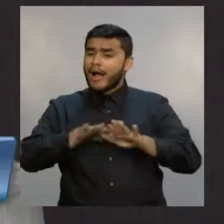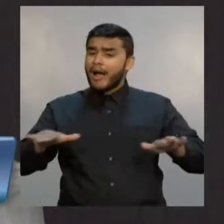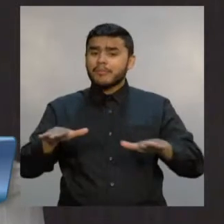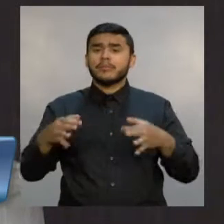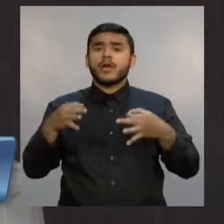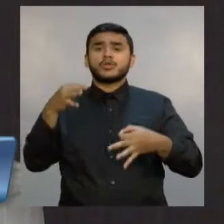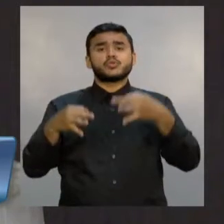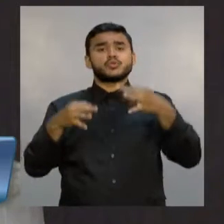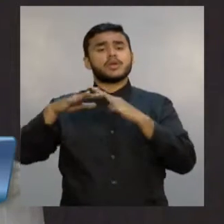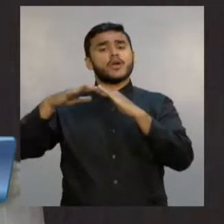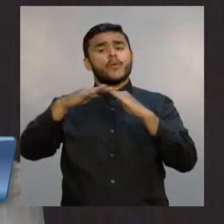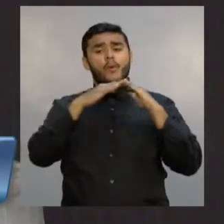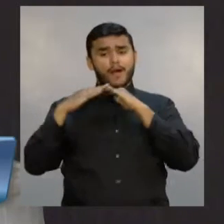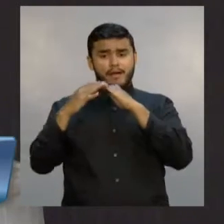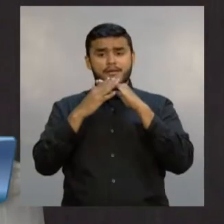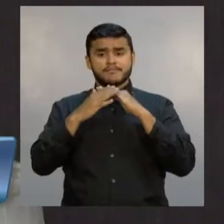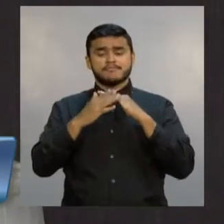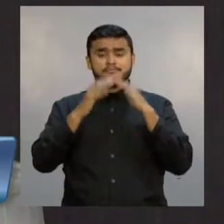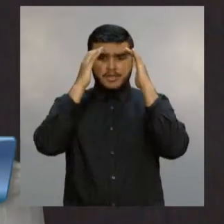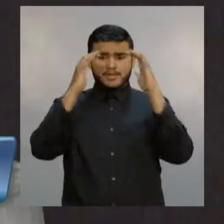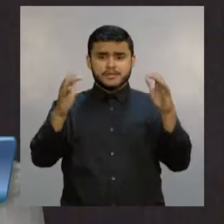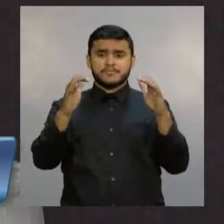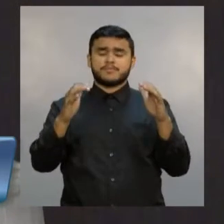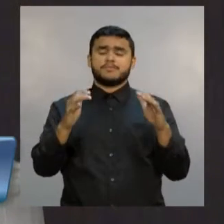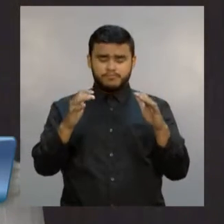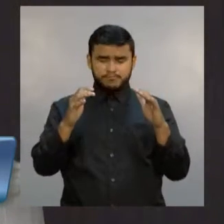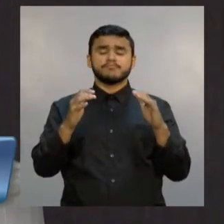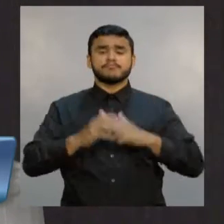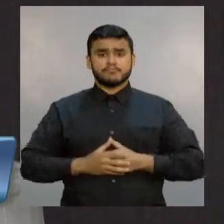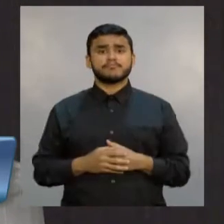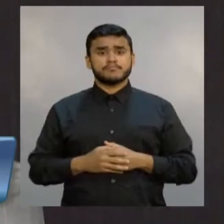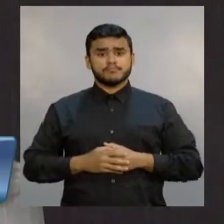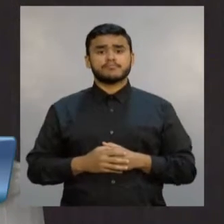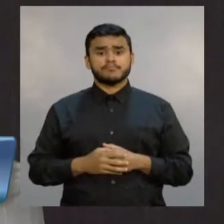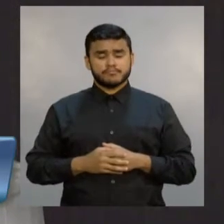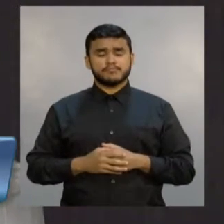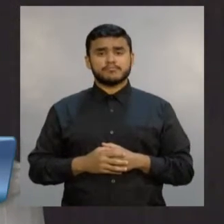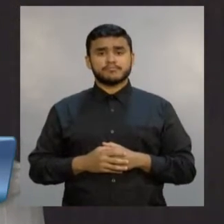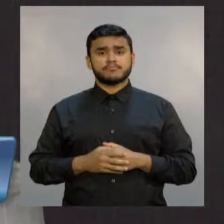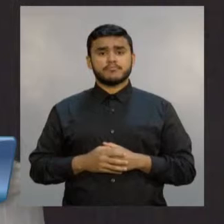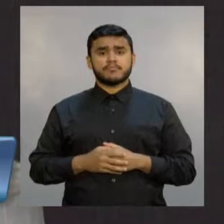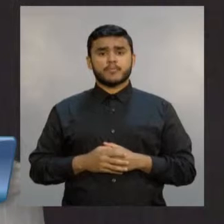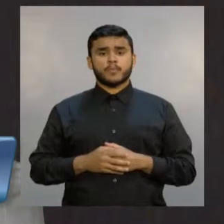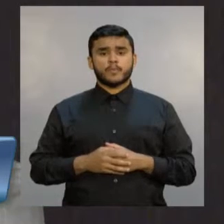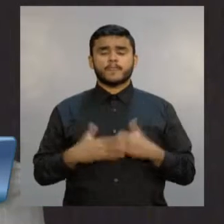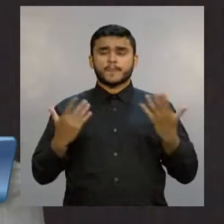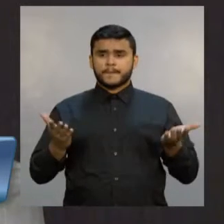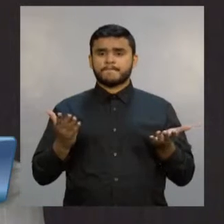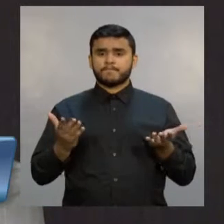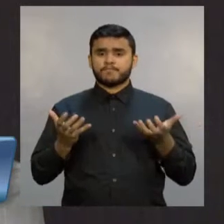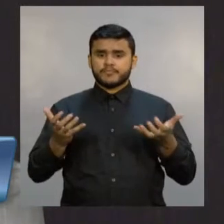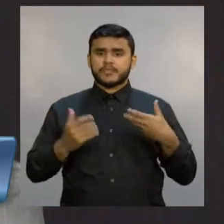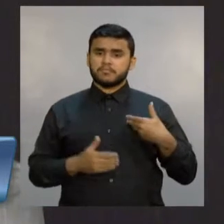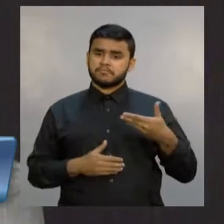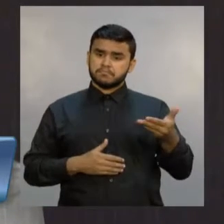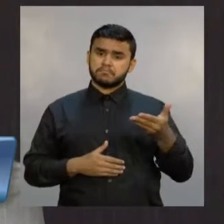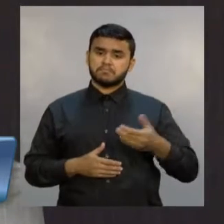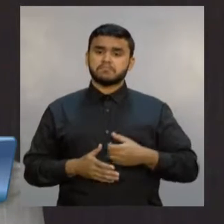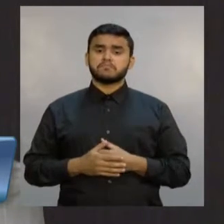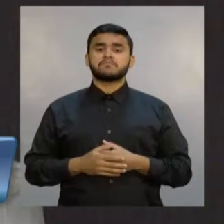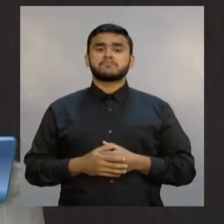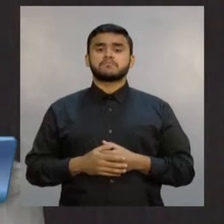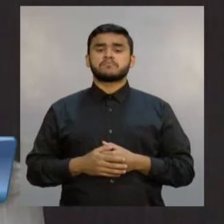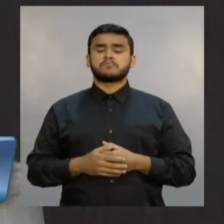respeito mútuo à condição feminina. E antes de finalizar, eu gostaria, obviamente, de ouvir